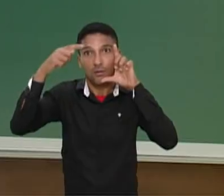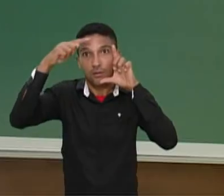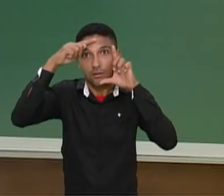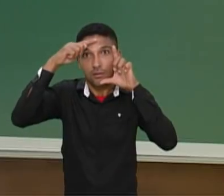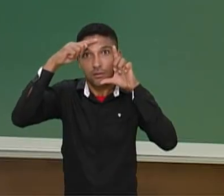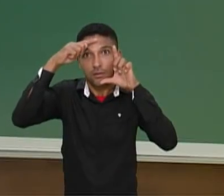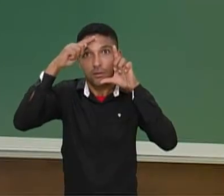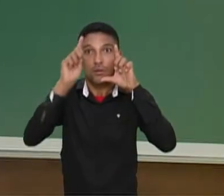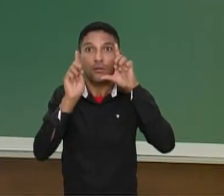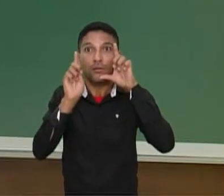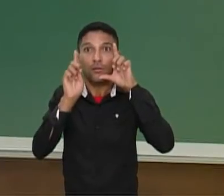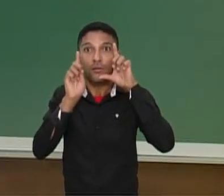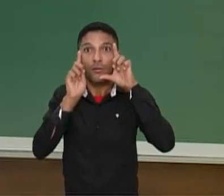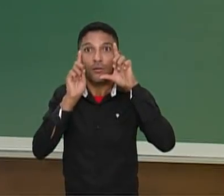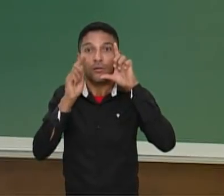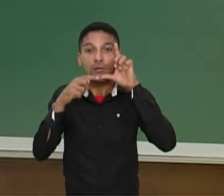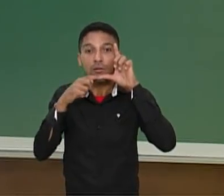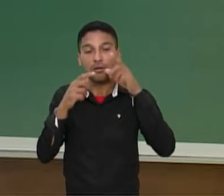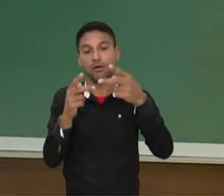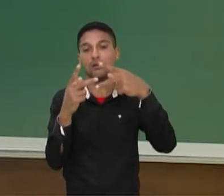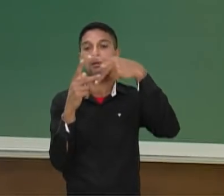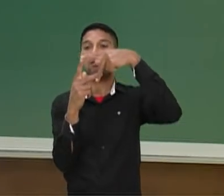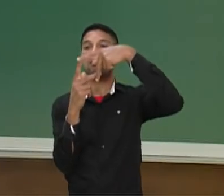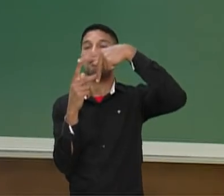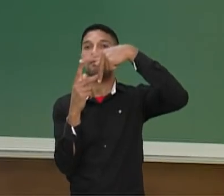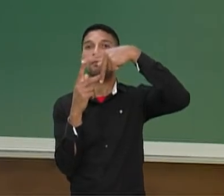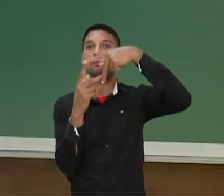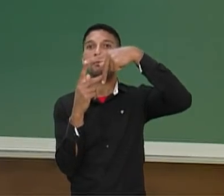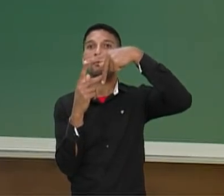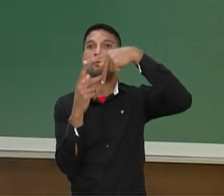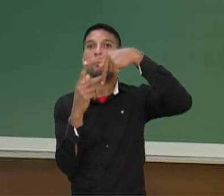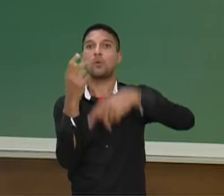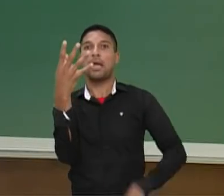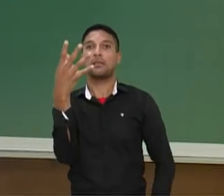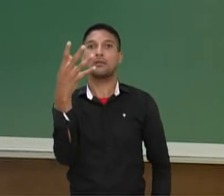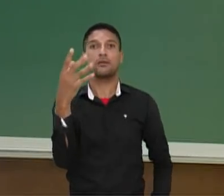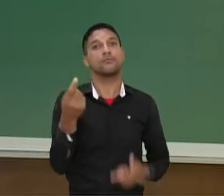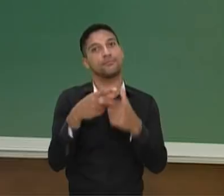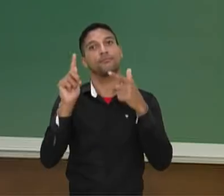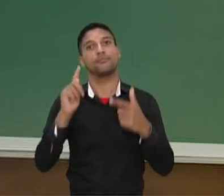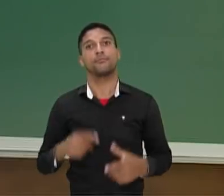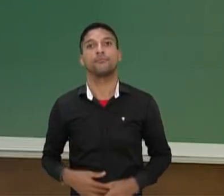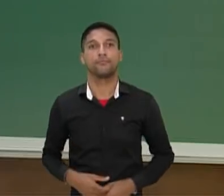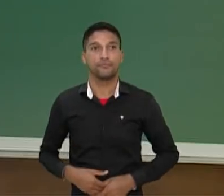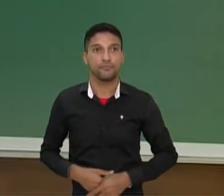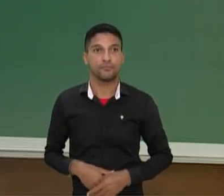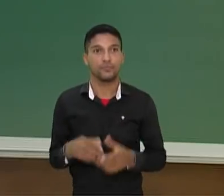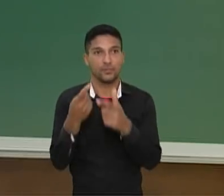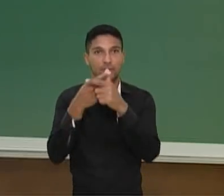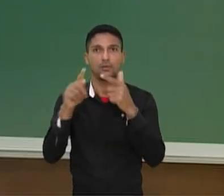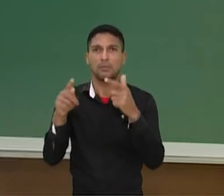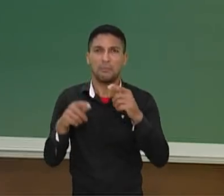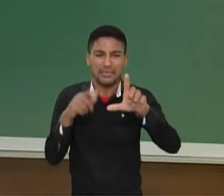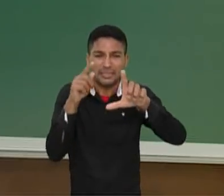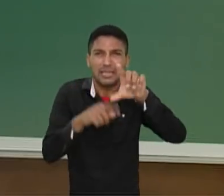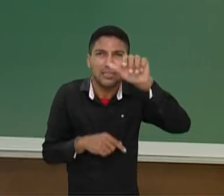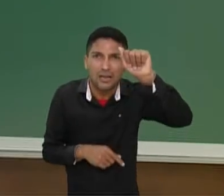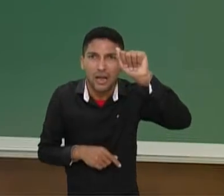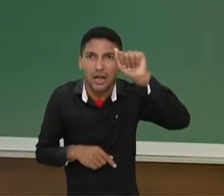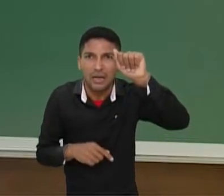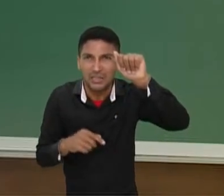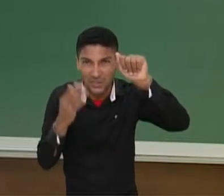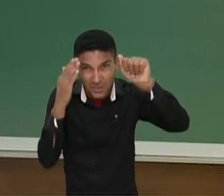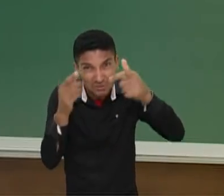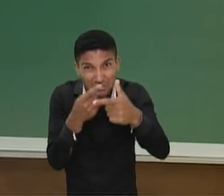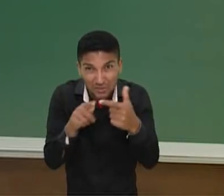4. Professora, como é que eu vou dividir uma letra se eu nem sei quanto vale essa letra? Você não vai dividir. Esse que é o